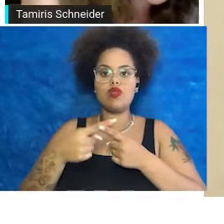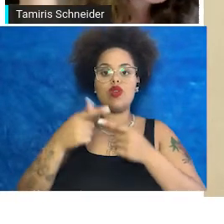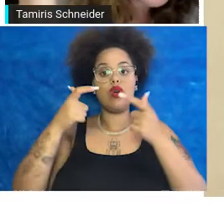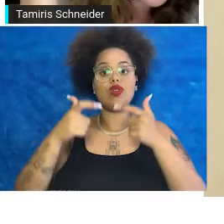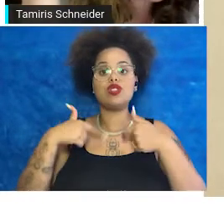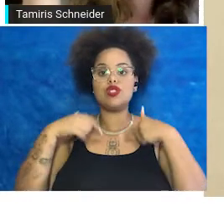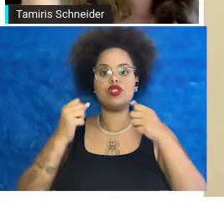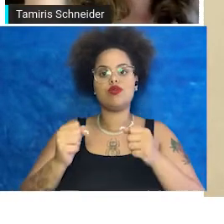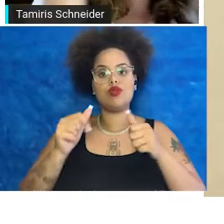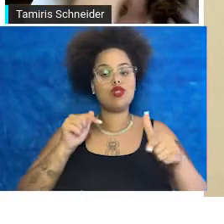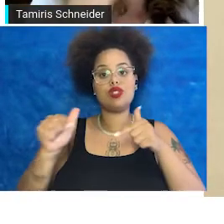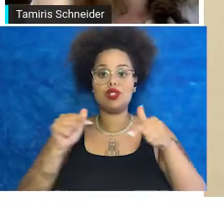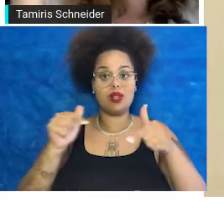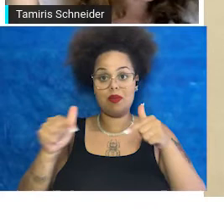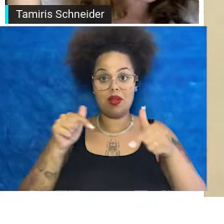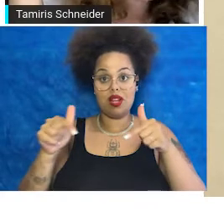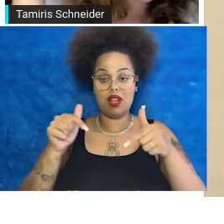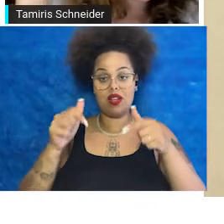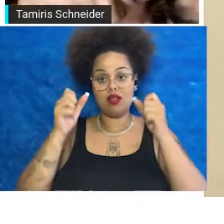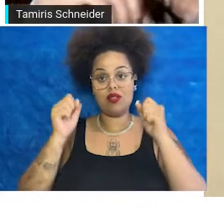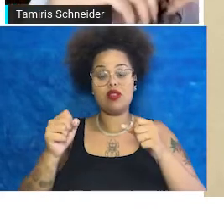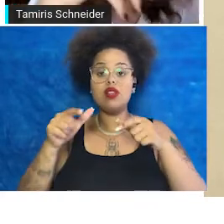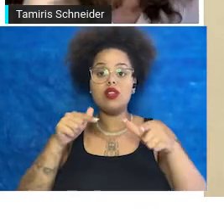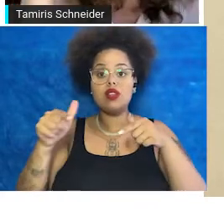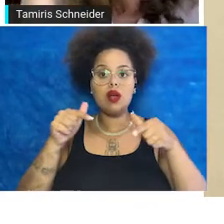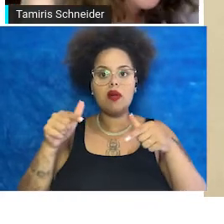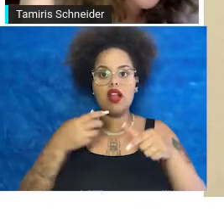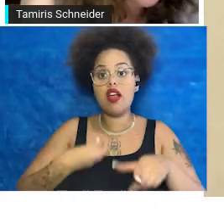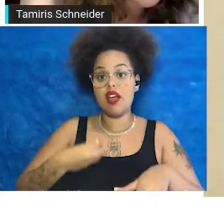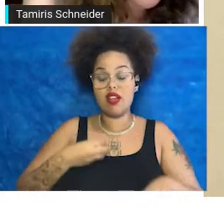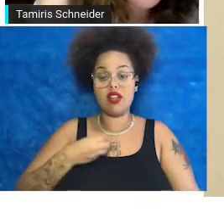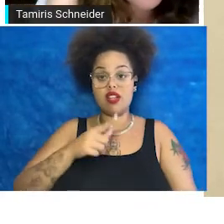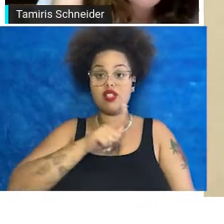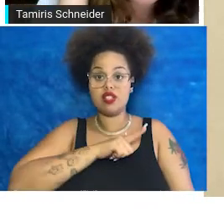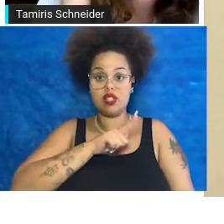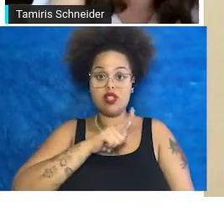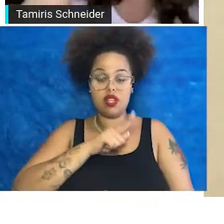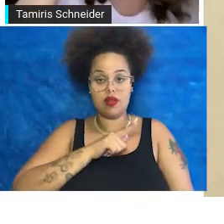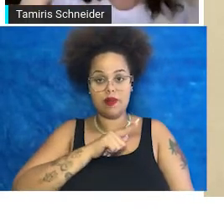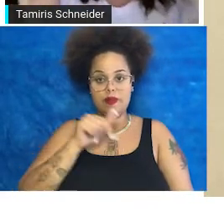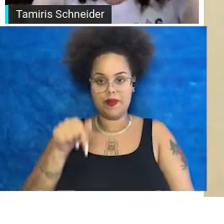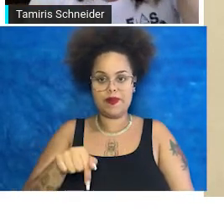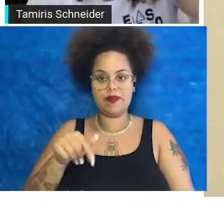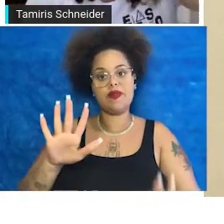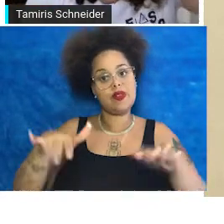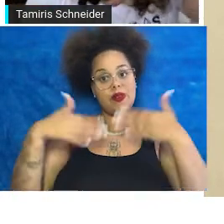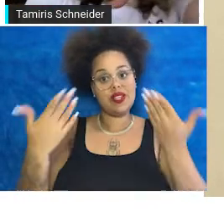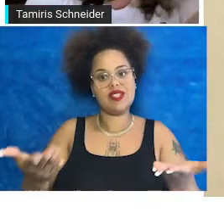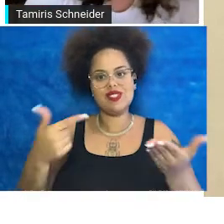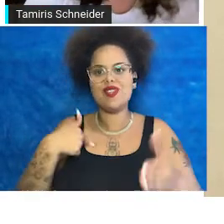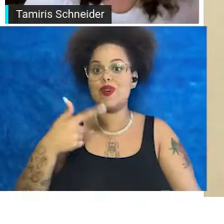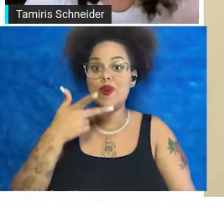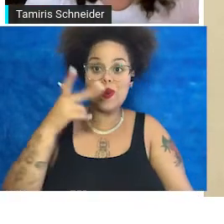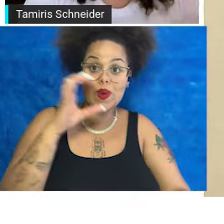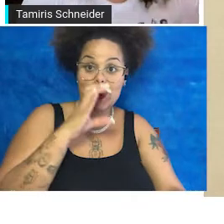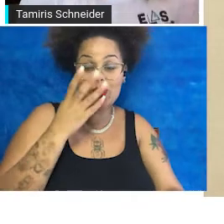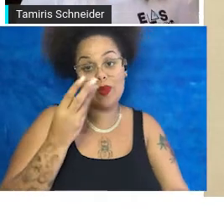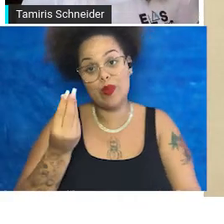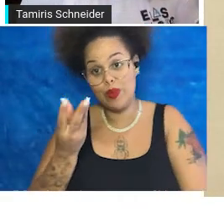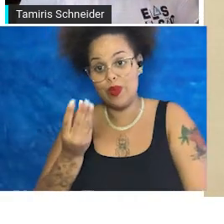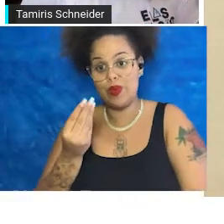gente pode trabalhar, né? É uma equipe que a gente vai trabalhar, é a realidade que a gente tem aqui no Brasil. Então é isso. Eu corri muito, eu